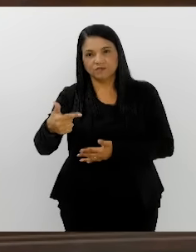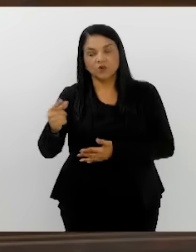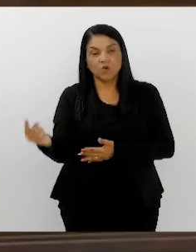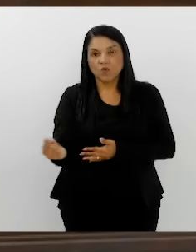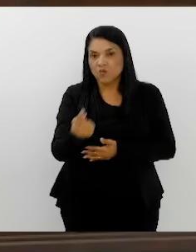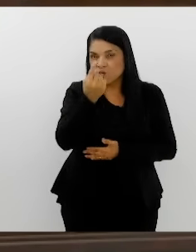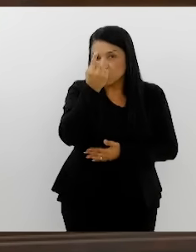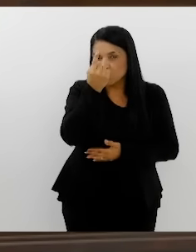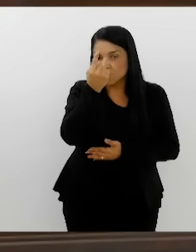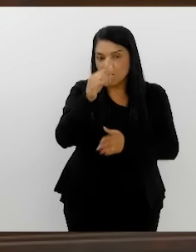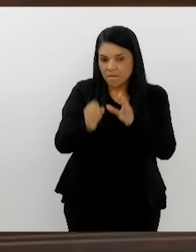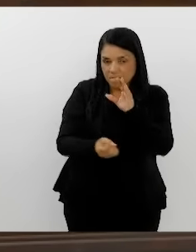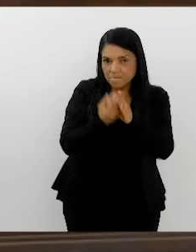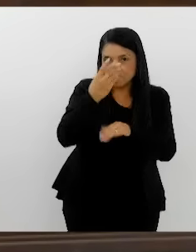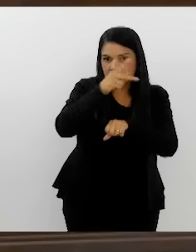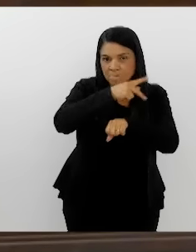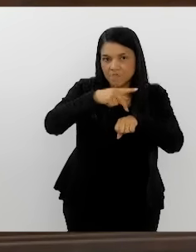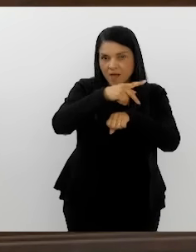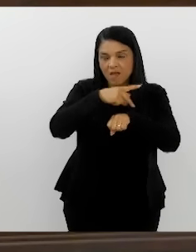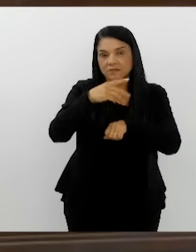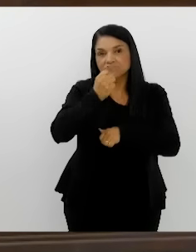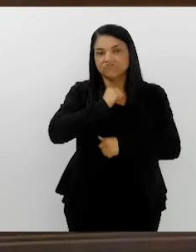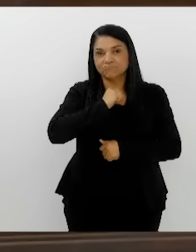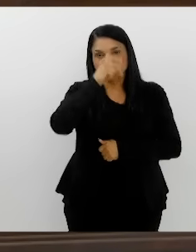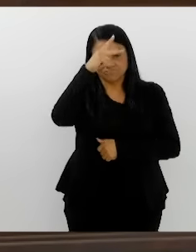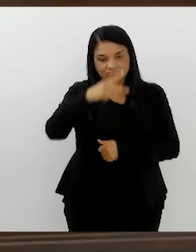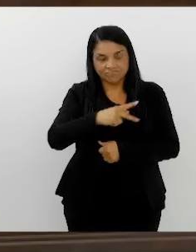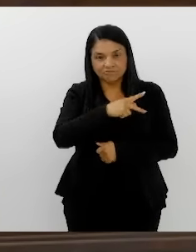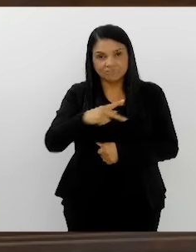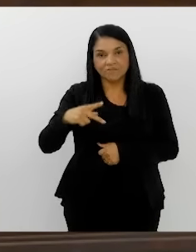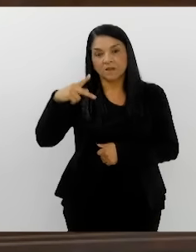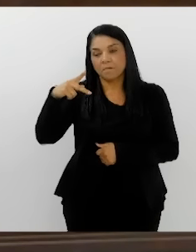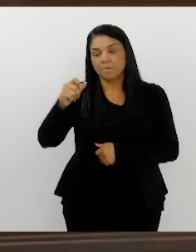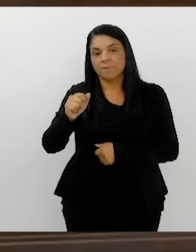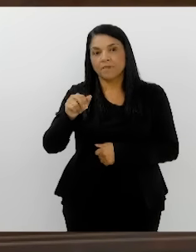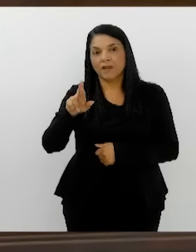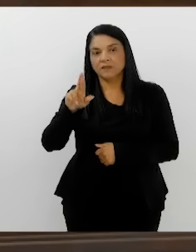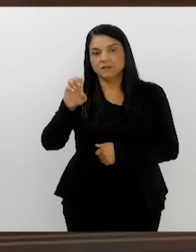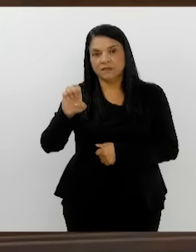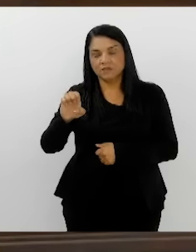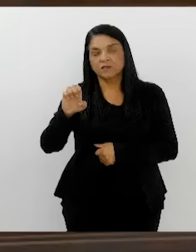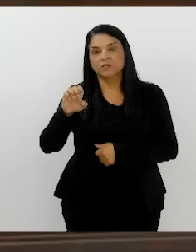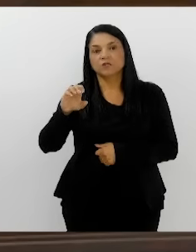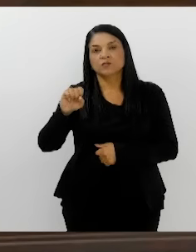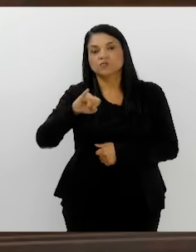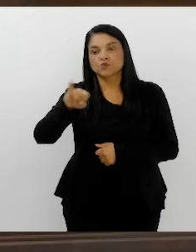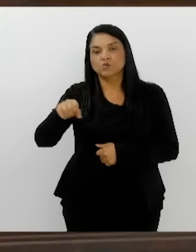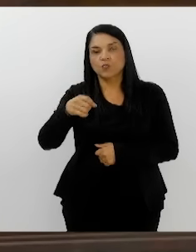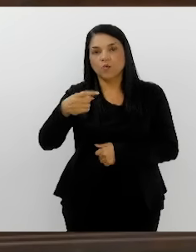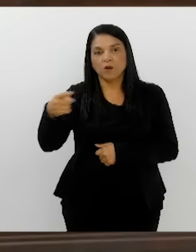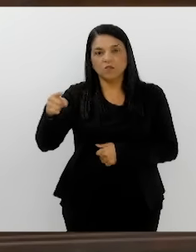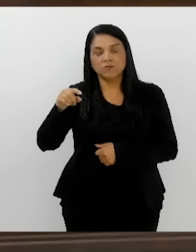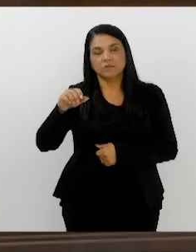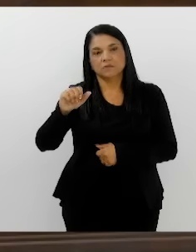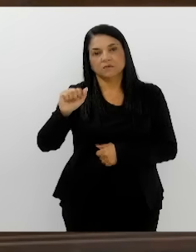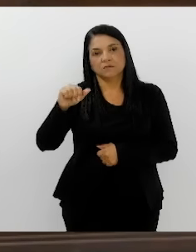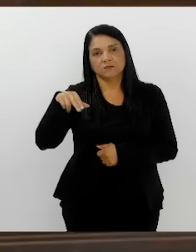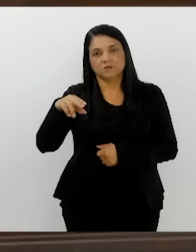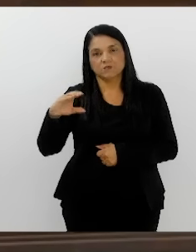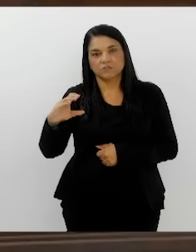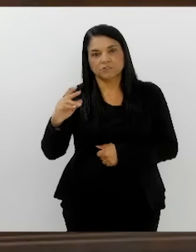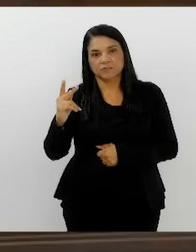pais fundadores, Padre José Anchieta, um espanhol, um canário, Ilhas Canárias aqui, vejam,